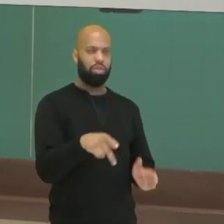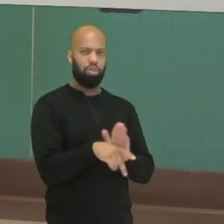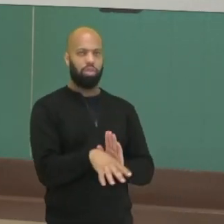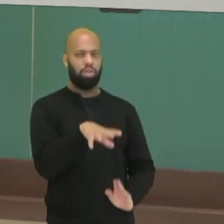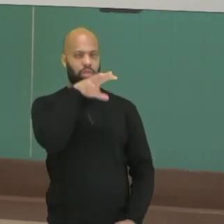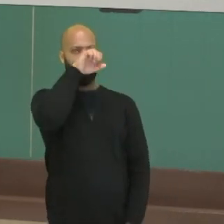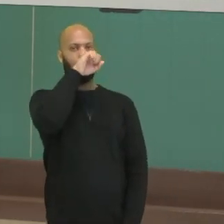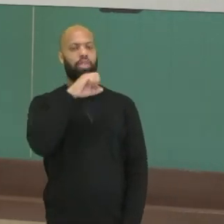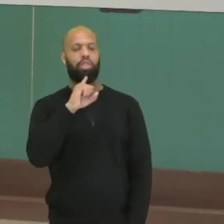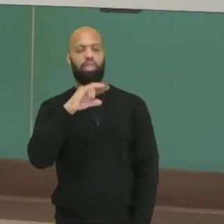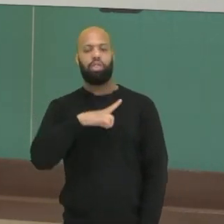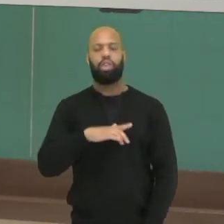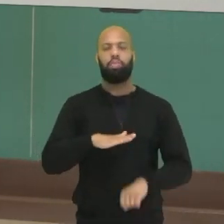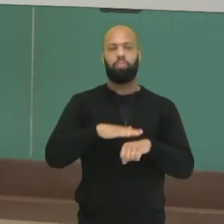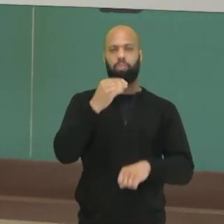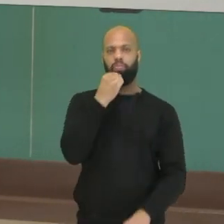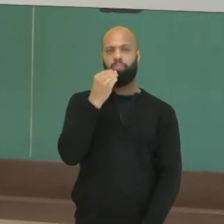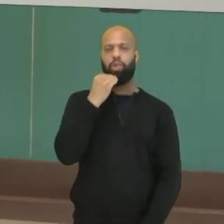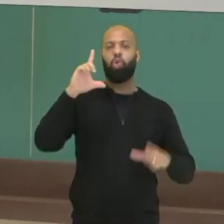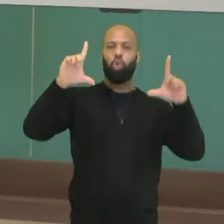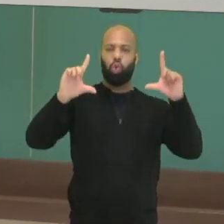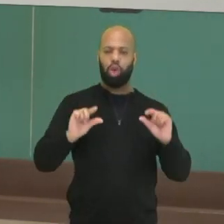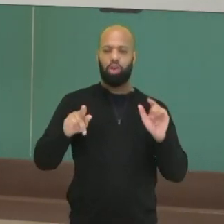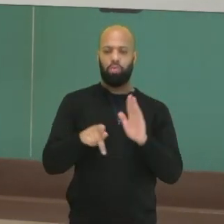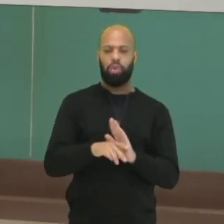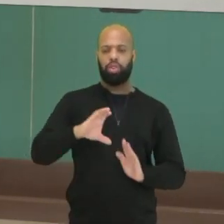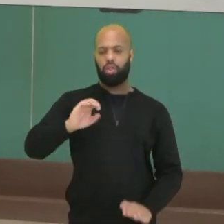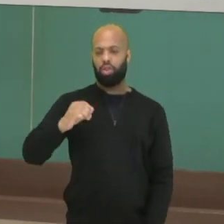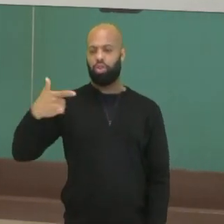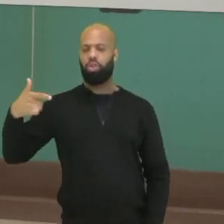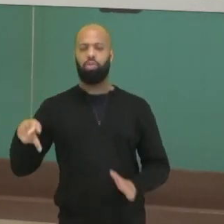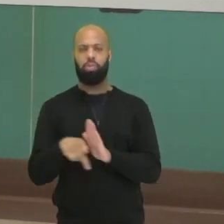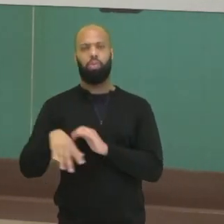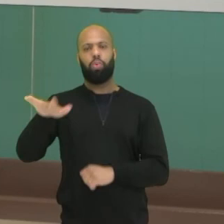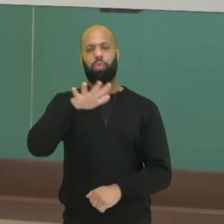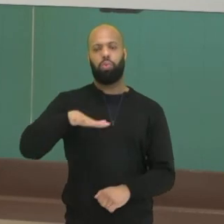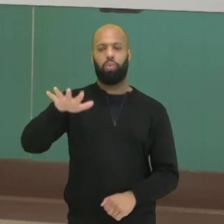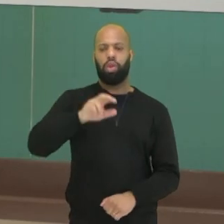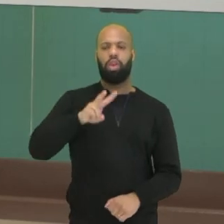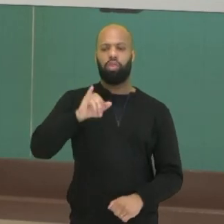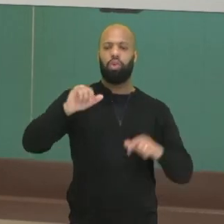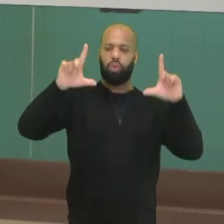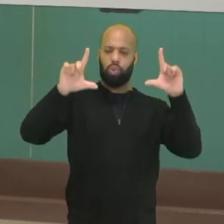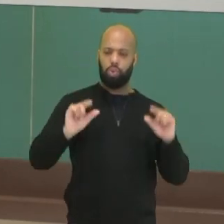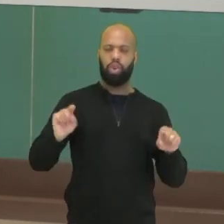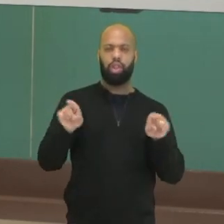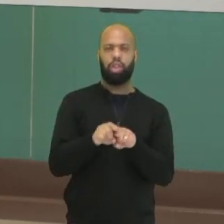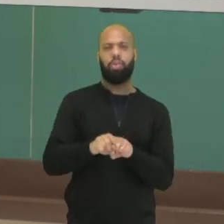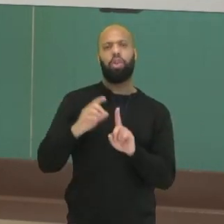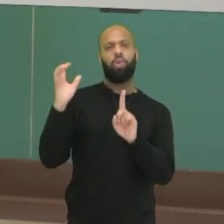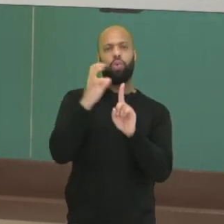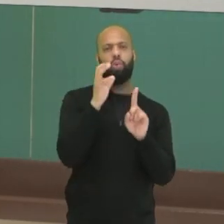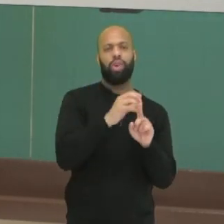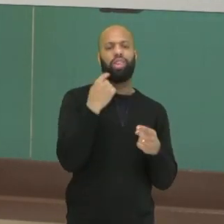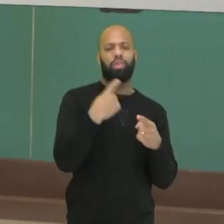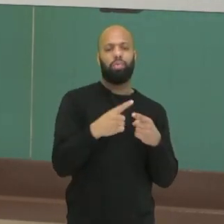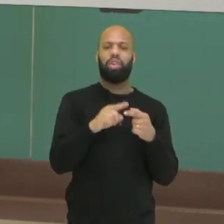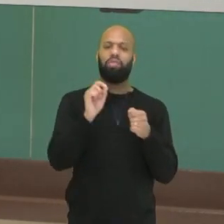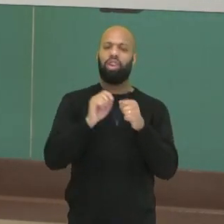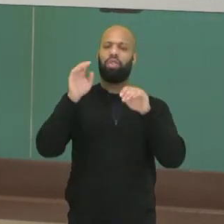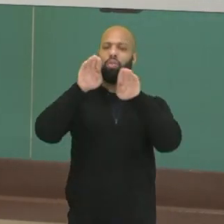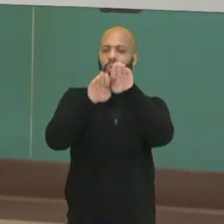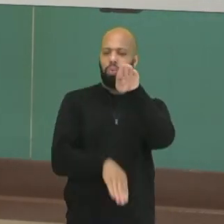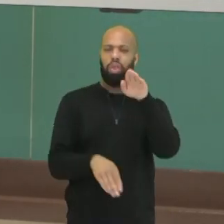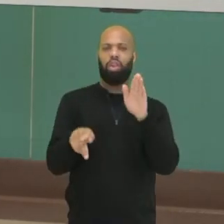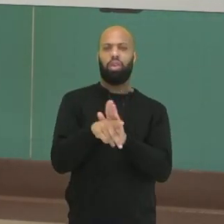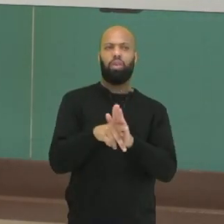essa possibilidade, menos carbono na atmosfera. Menos esses efeitos podem acontecer, gerando desequilíbrio nos ecossistemas